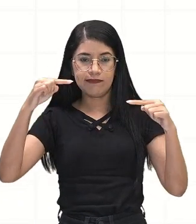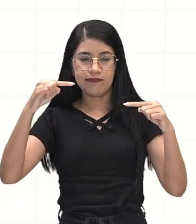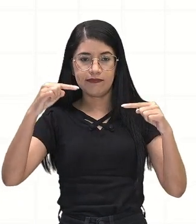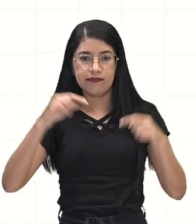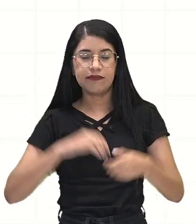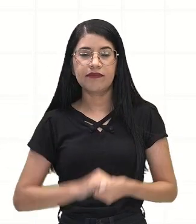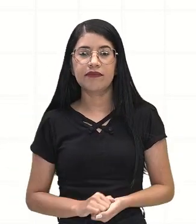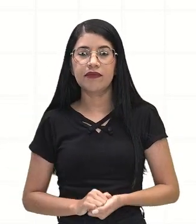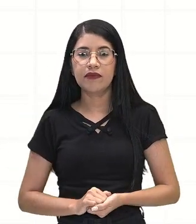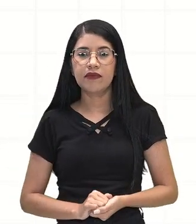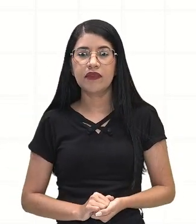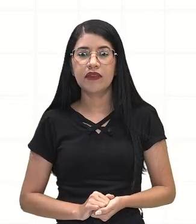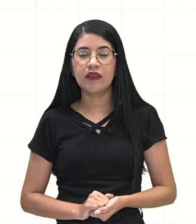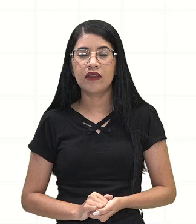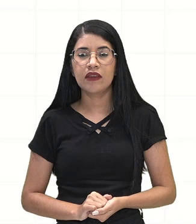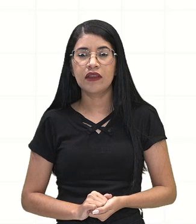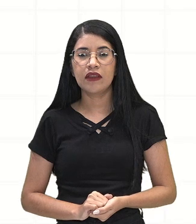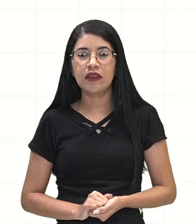não possuem